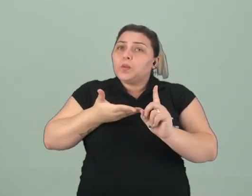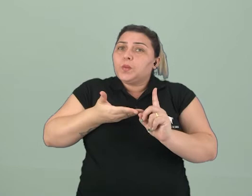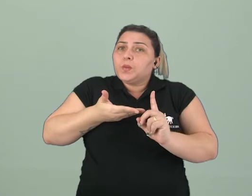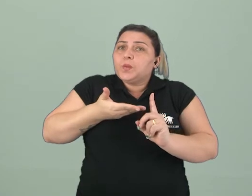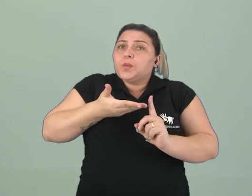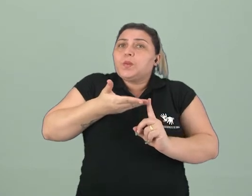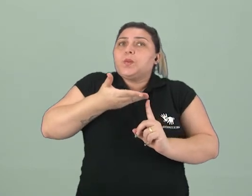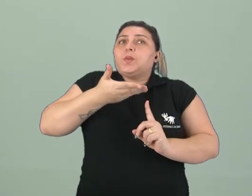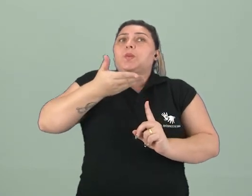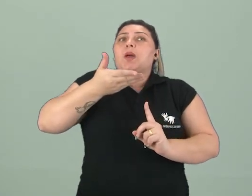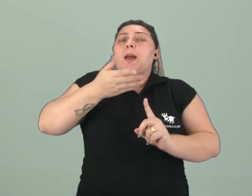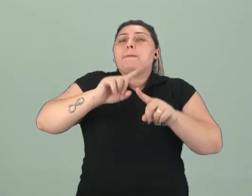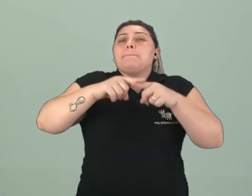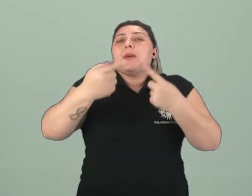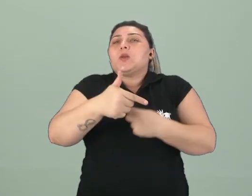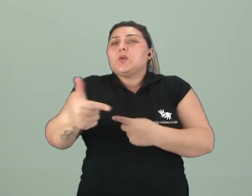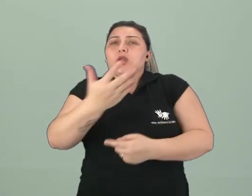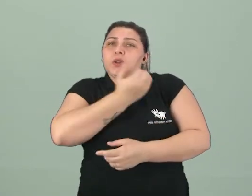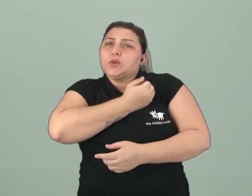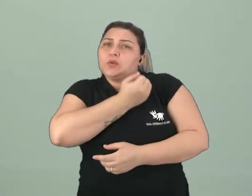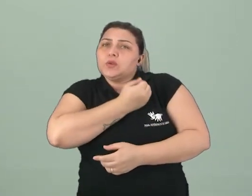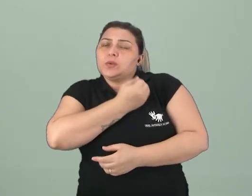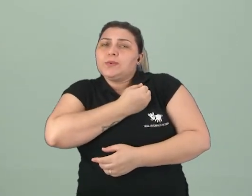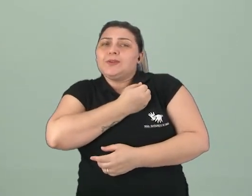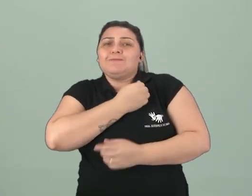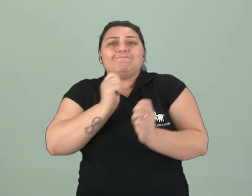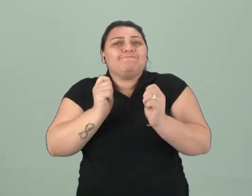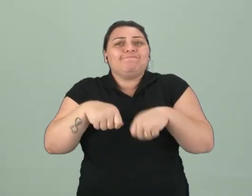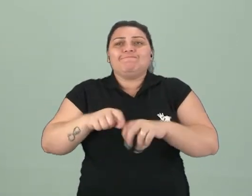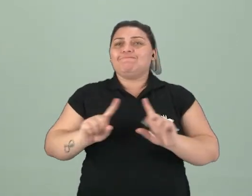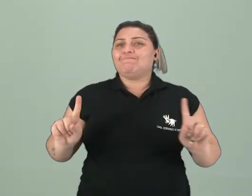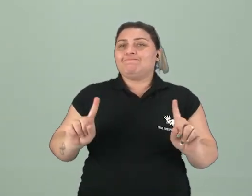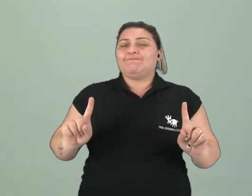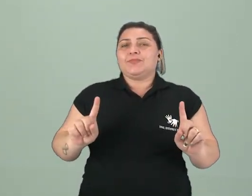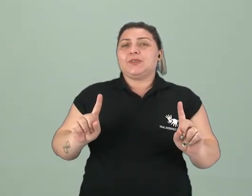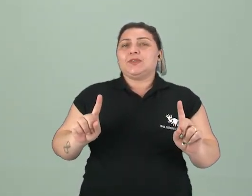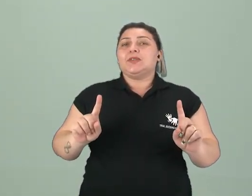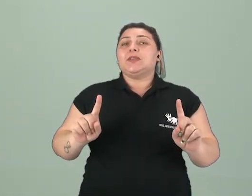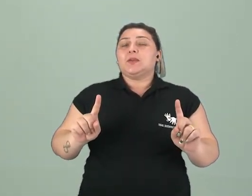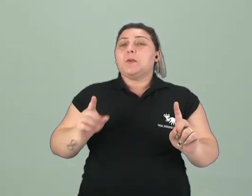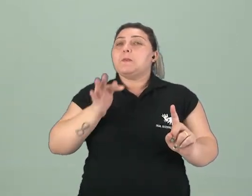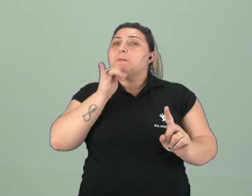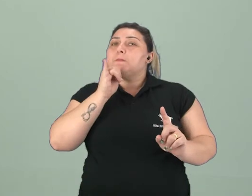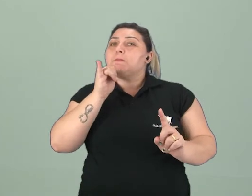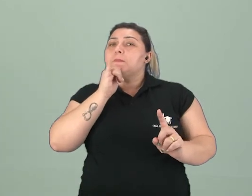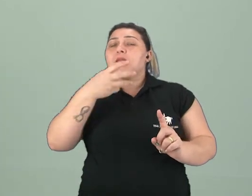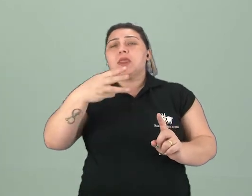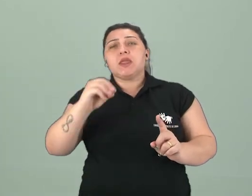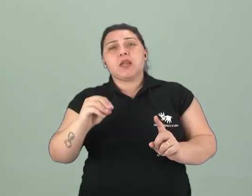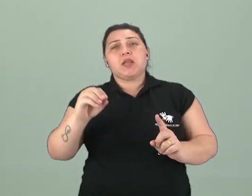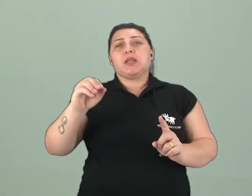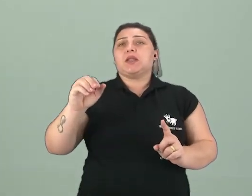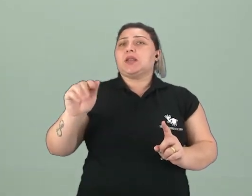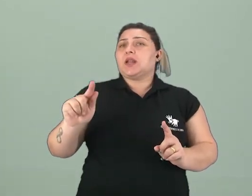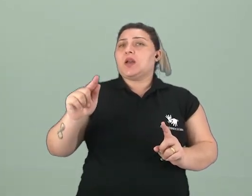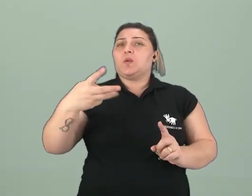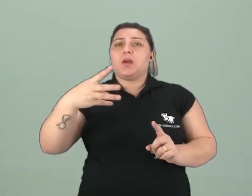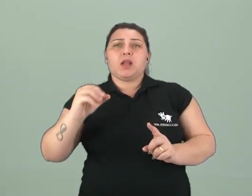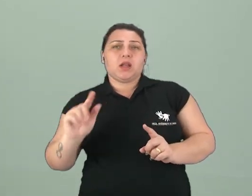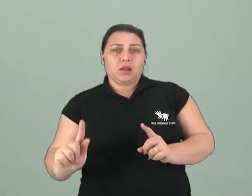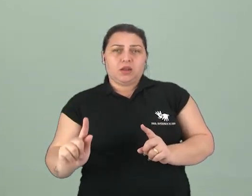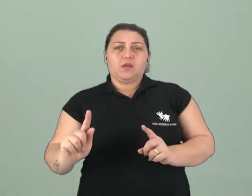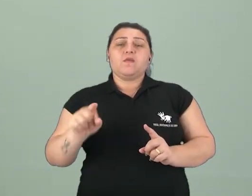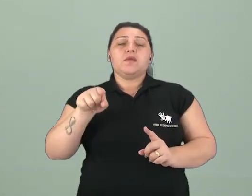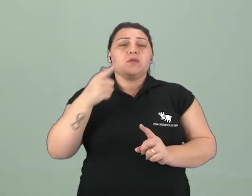ao longo da coluna, mas como não tinha números, então não era possível dizer que era, por exemplo, 30 graus, 40 graus.